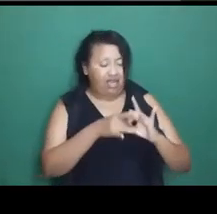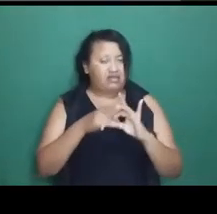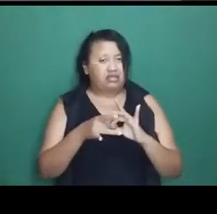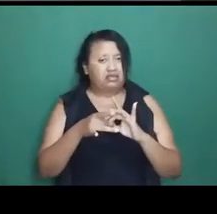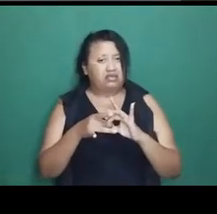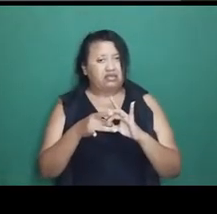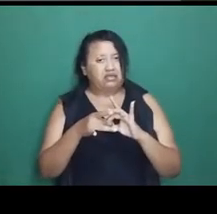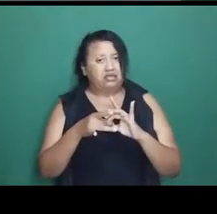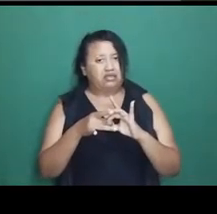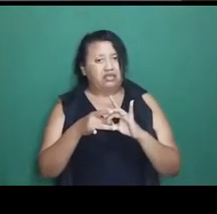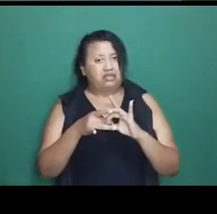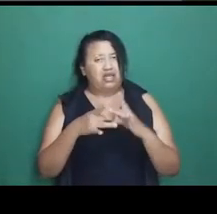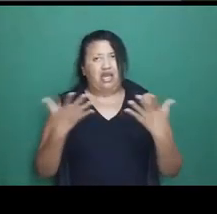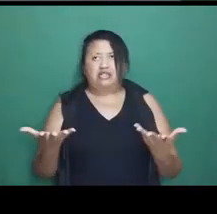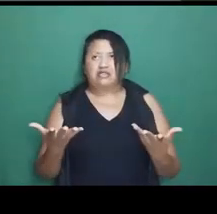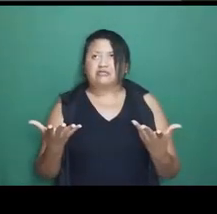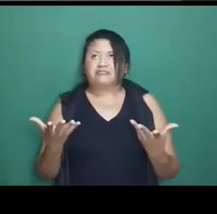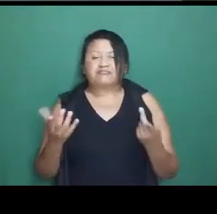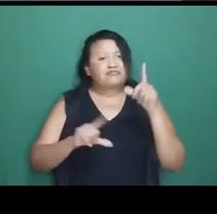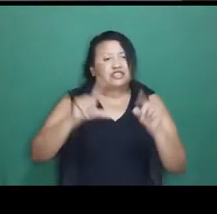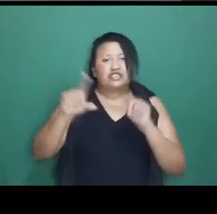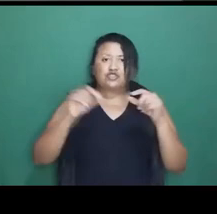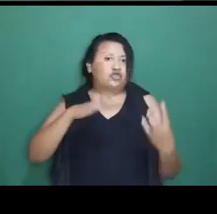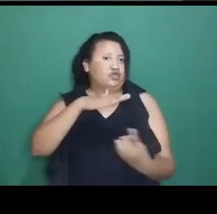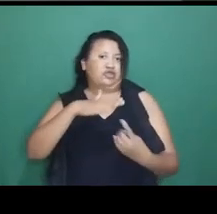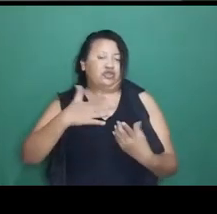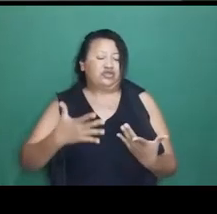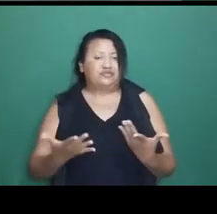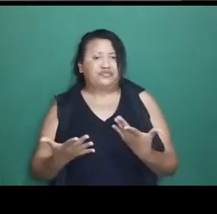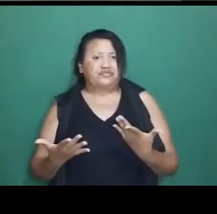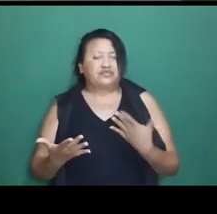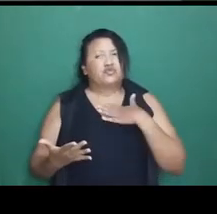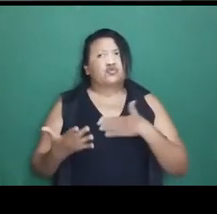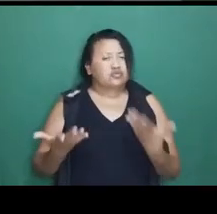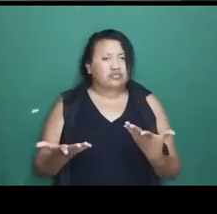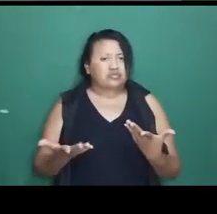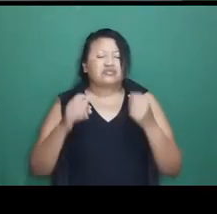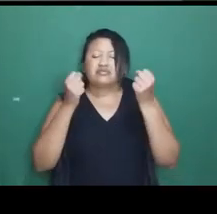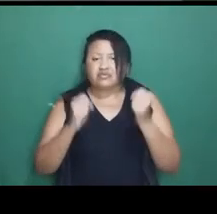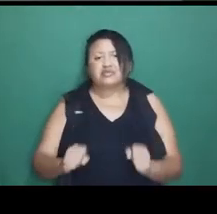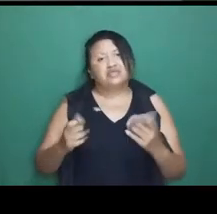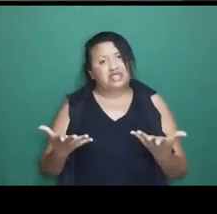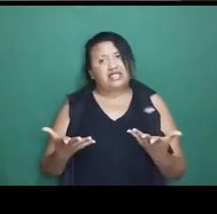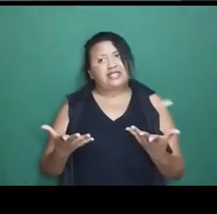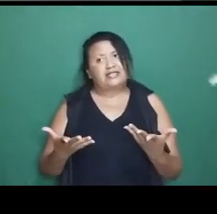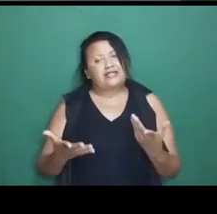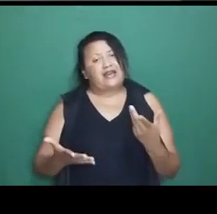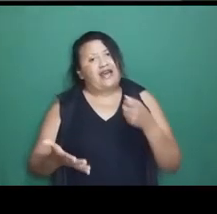né mas aos gostos as preferência dos Deuses que poderia pudim